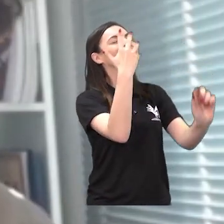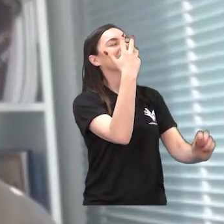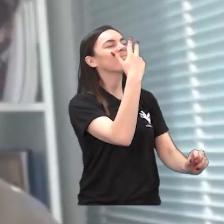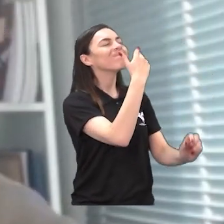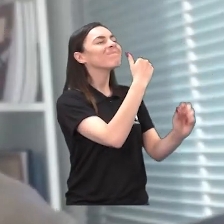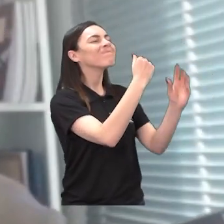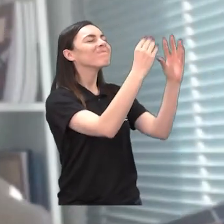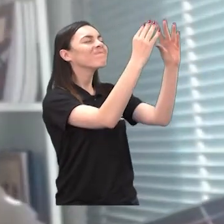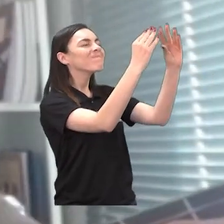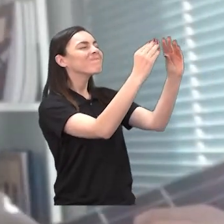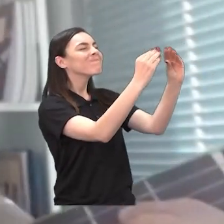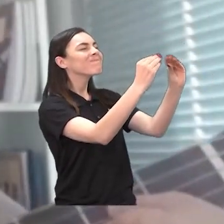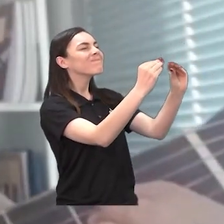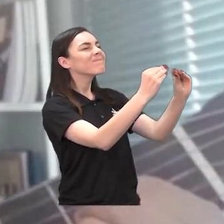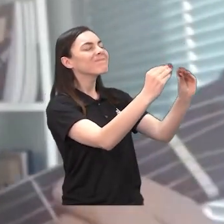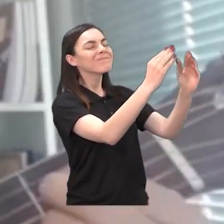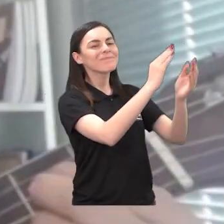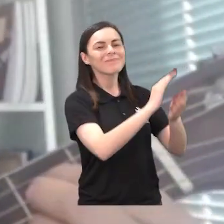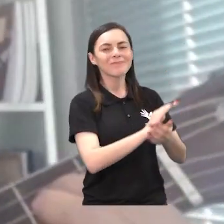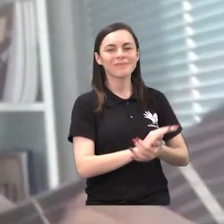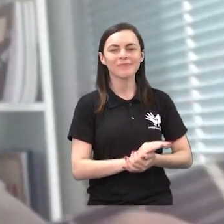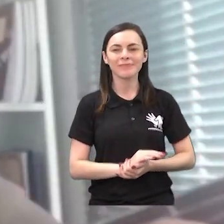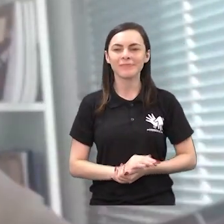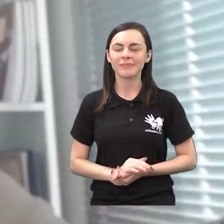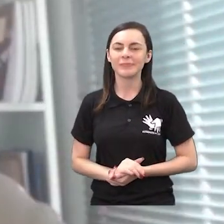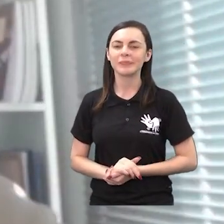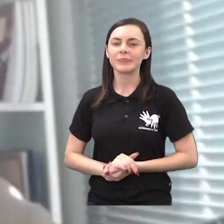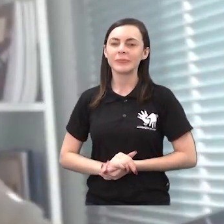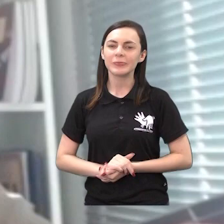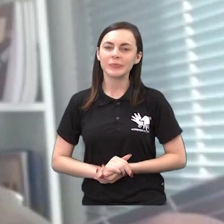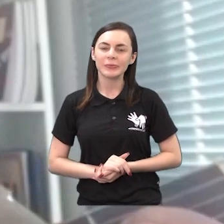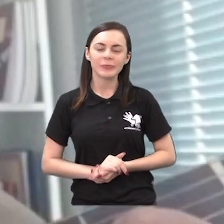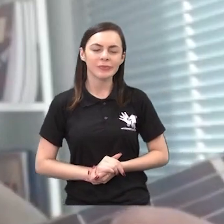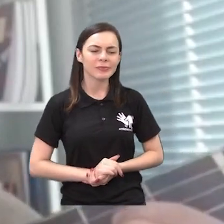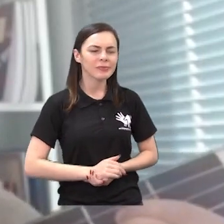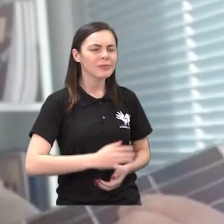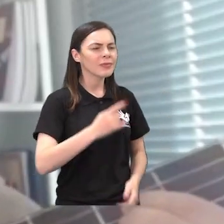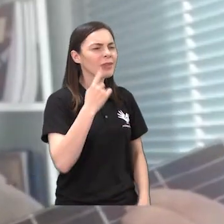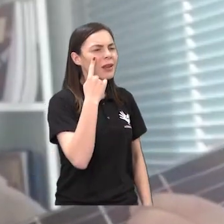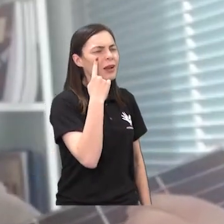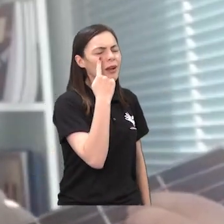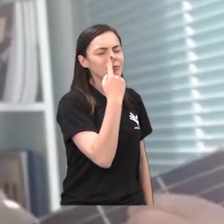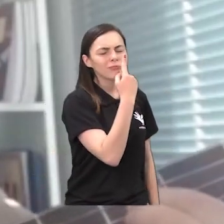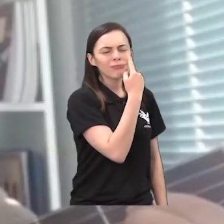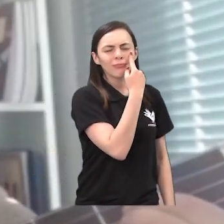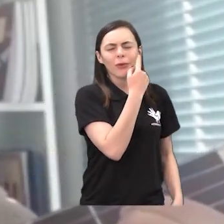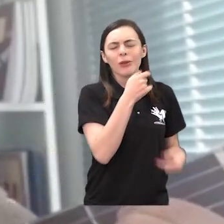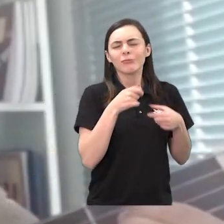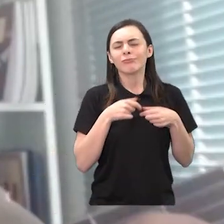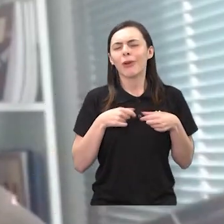da noite, brincos de prata, olhos de